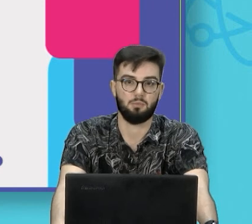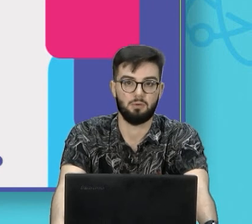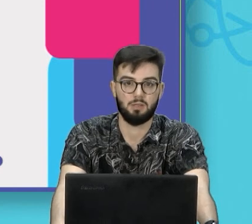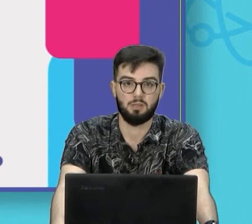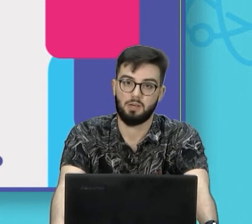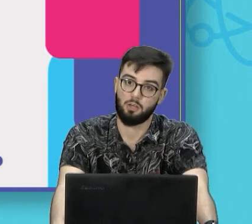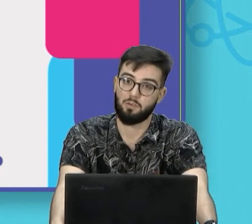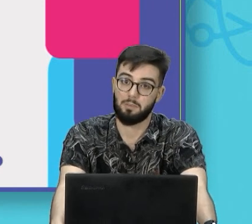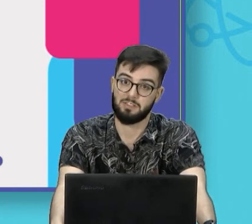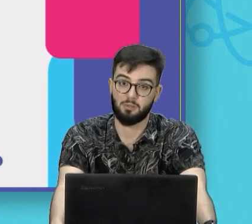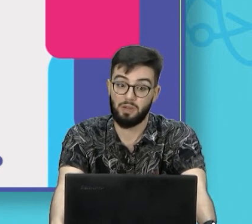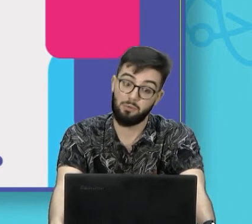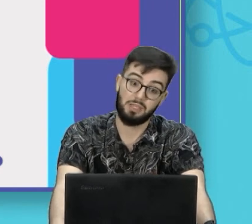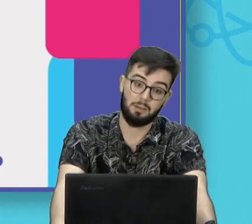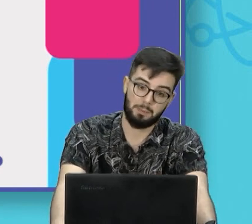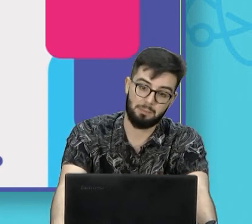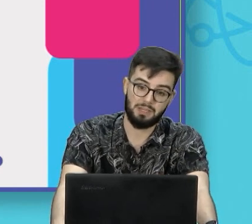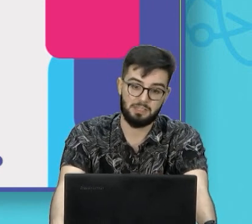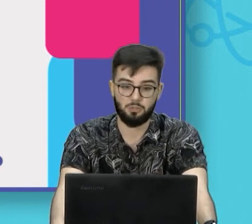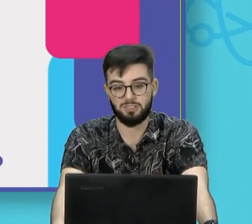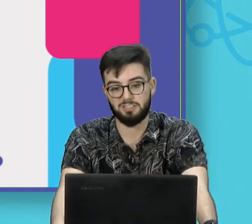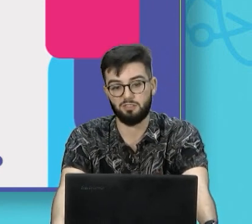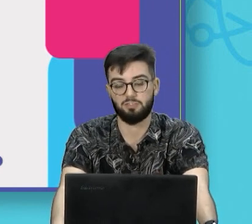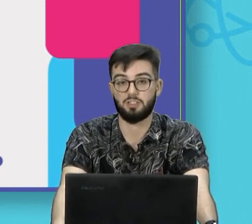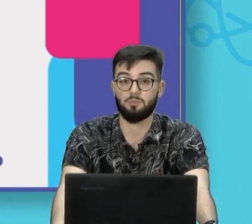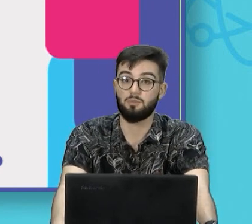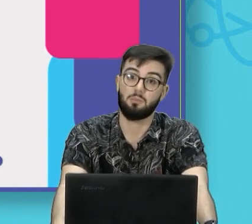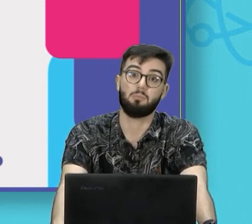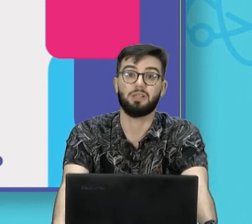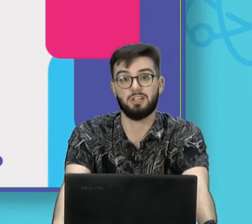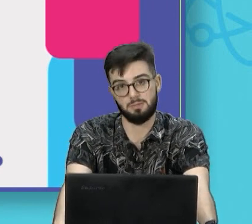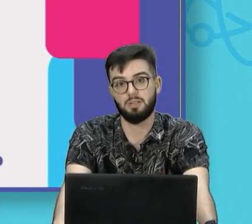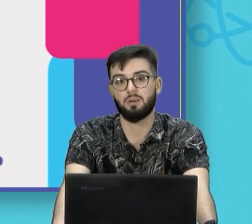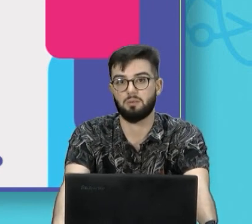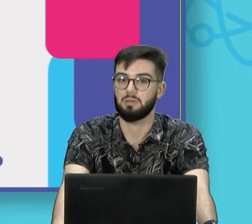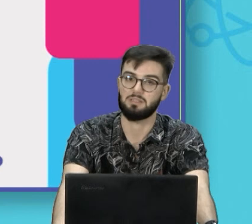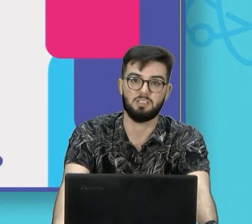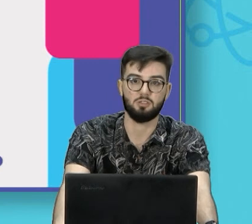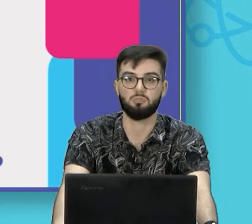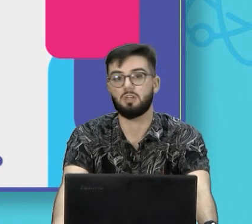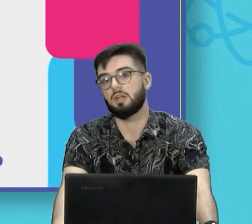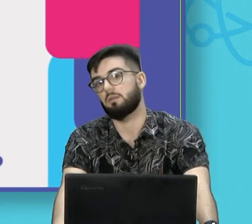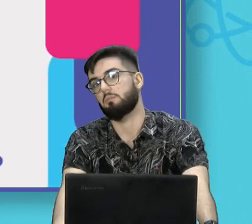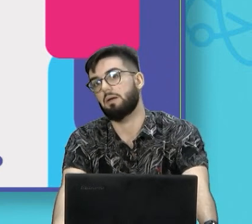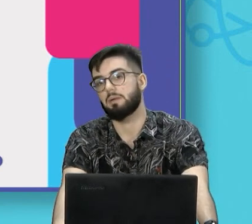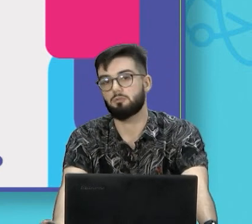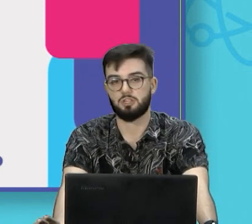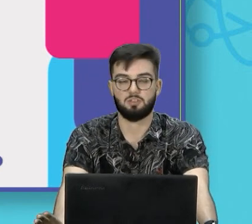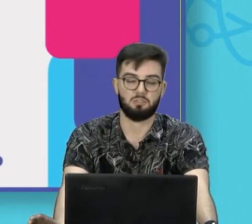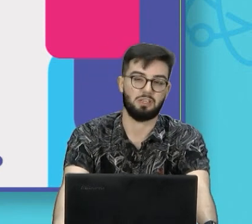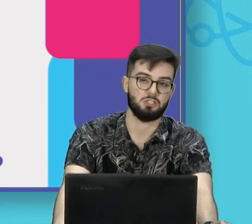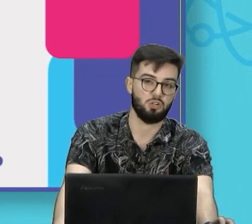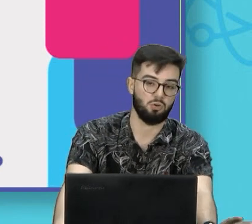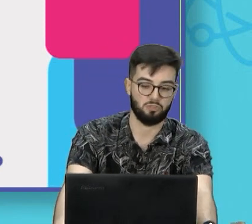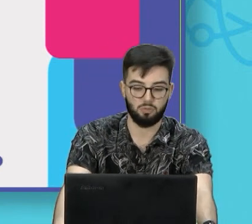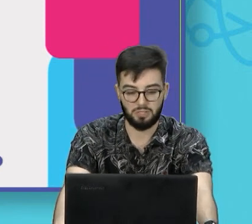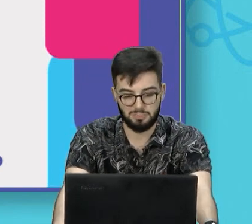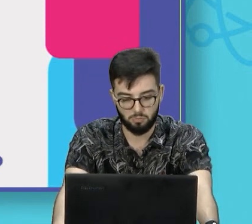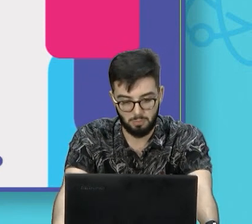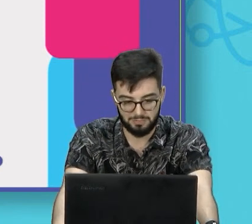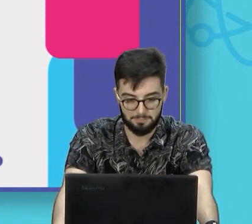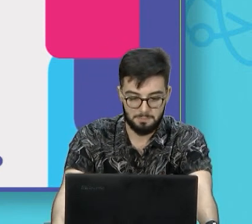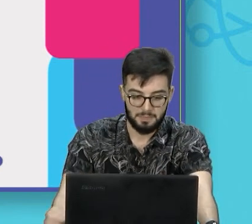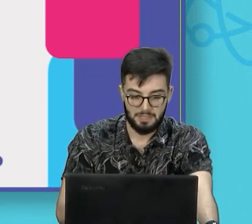leitor não Analfabeto não eram e na primeira né de 891 mulheres também não eram mendigos membros da associação religiosa